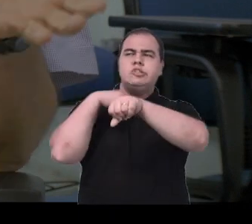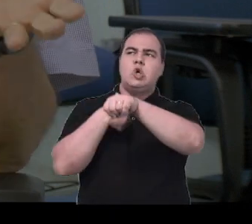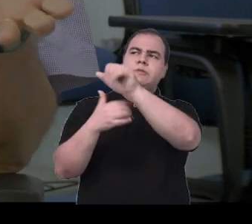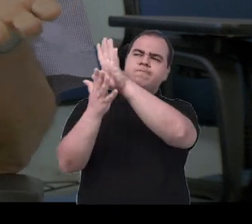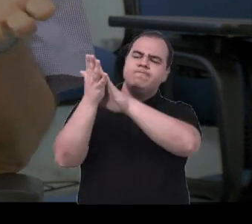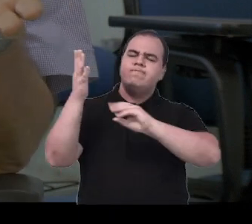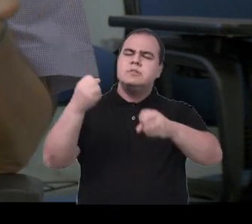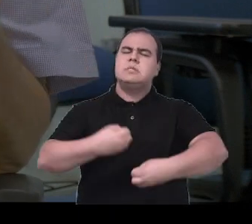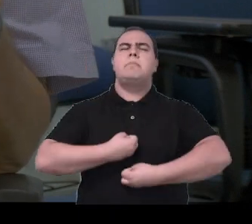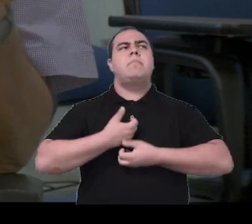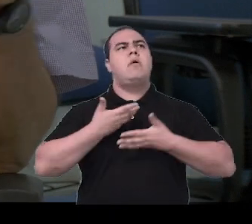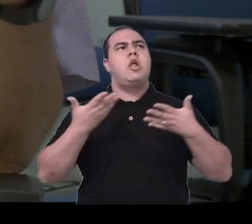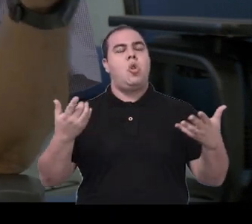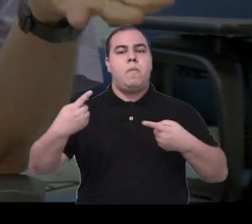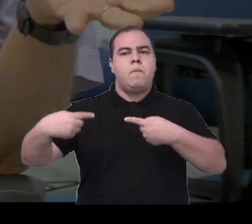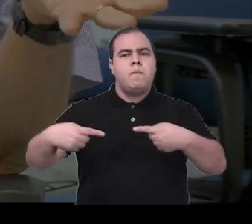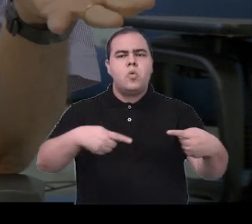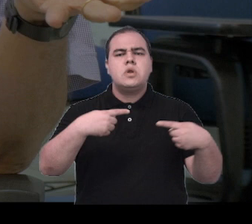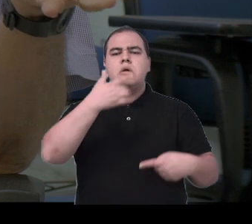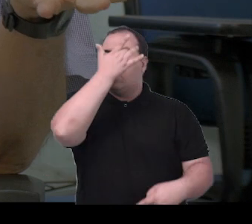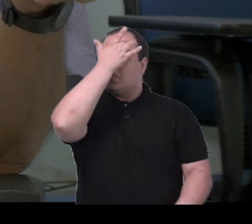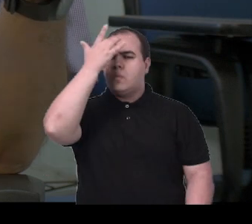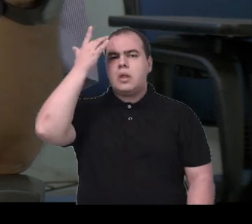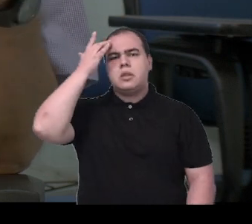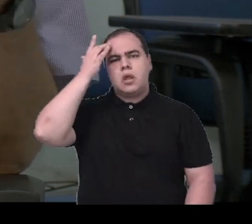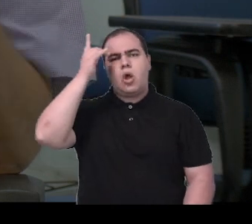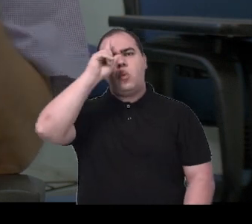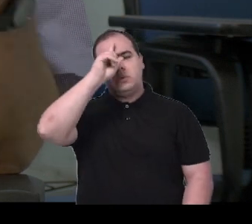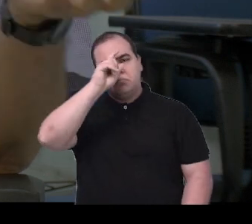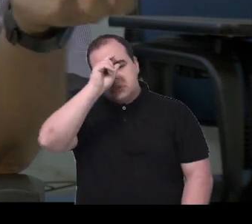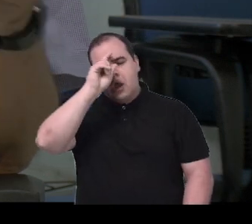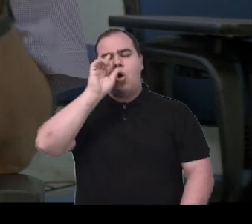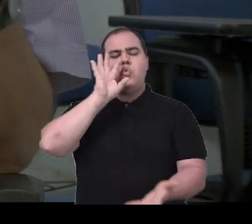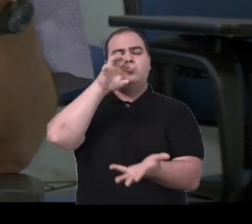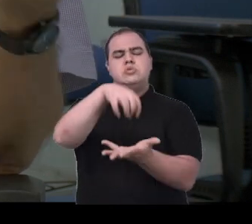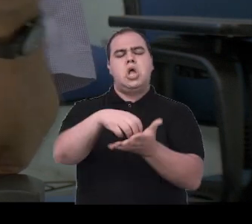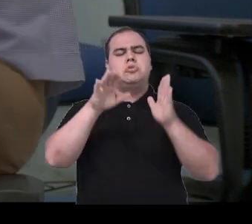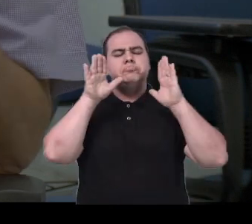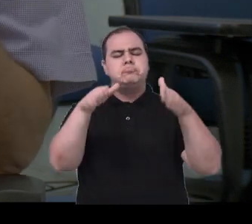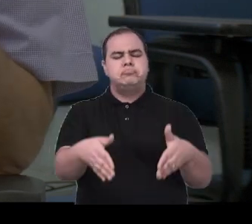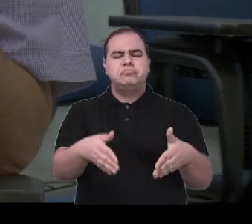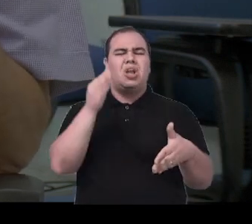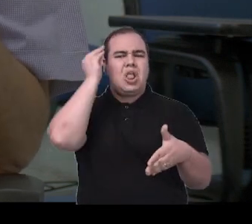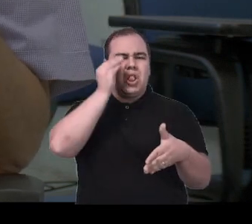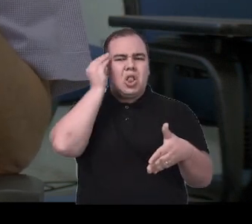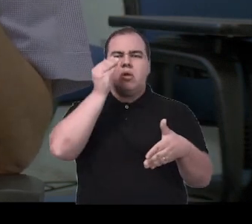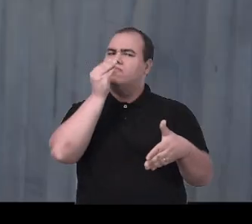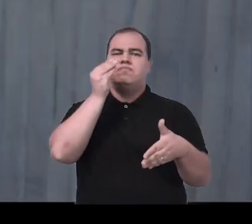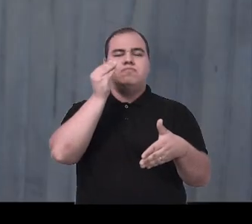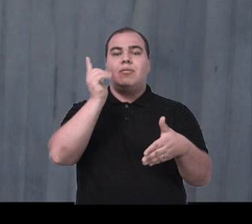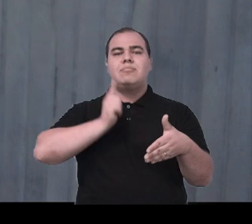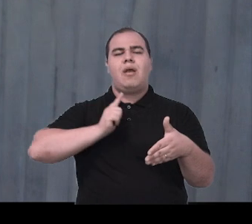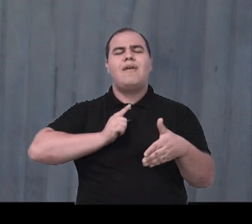sistemas nacionais de saúde e foram criando outras políticas de saúde mental não hospitalocêntricas, não centradas na